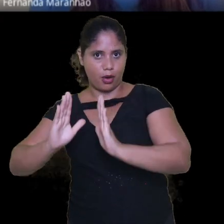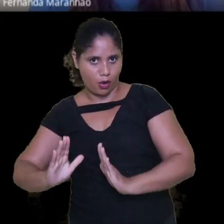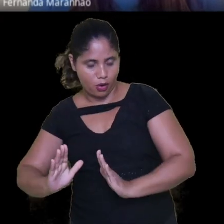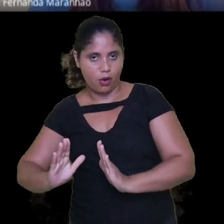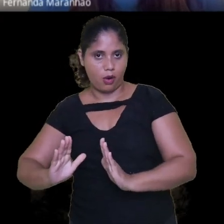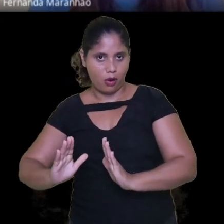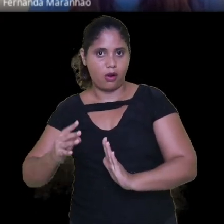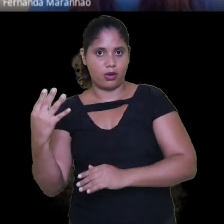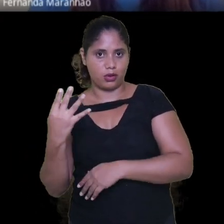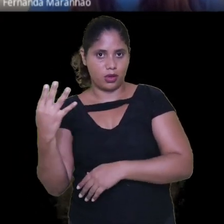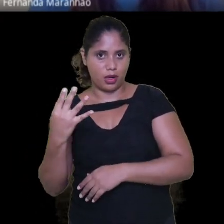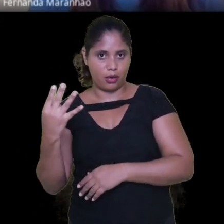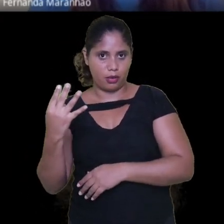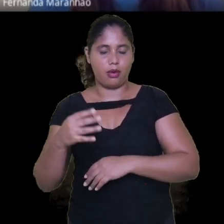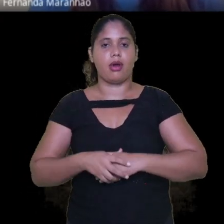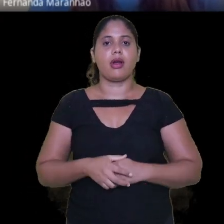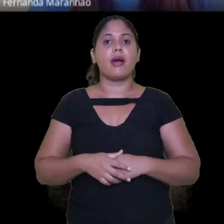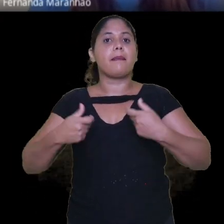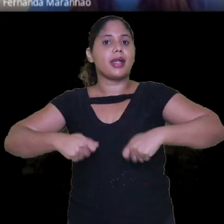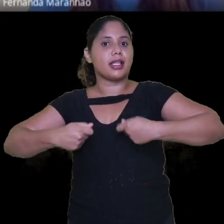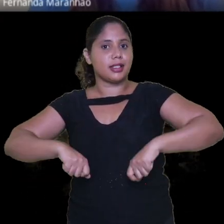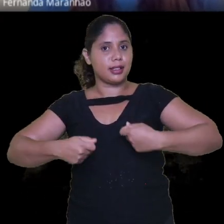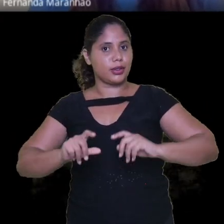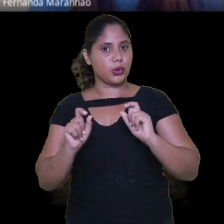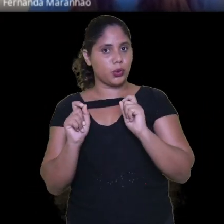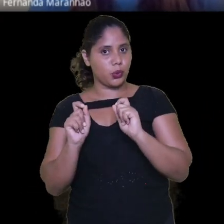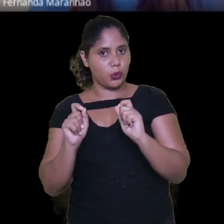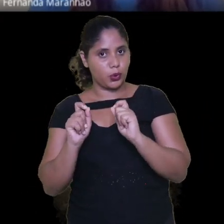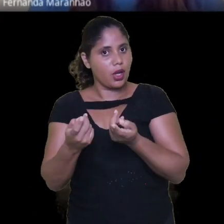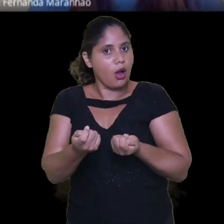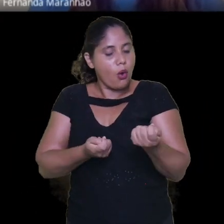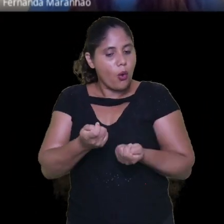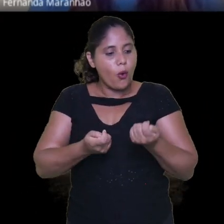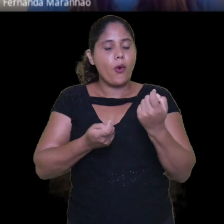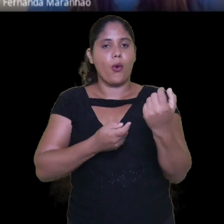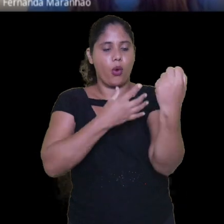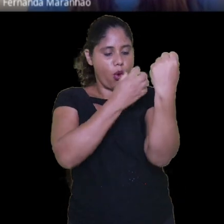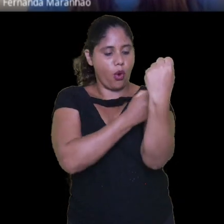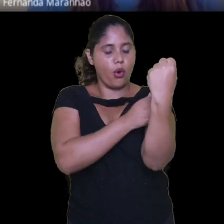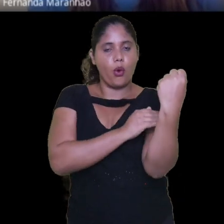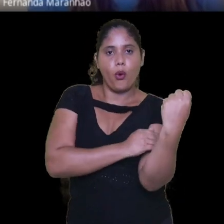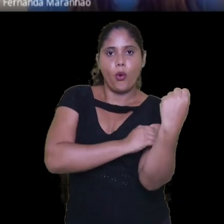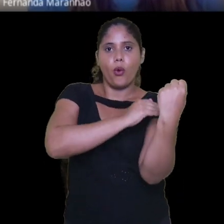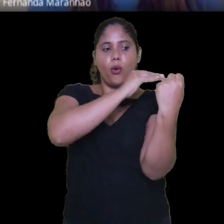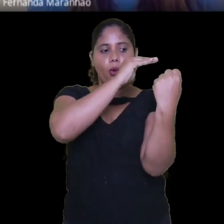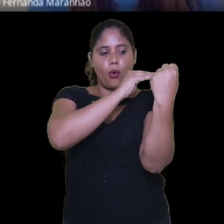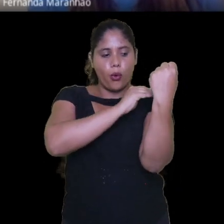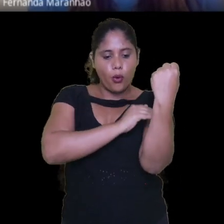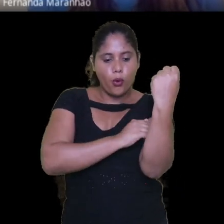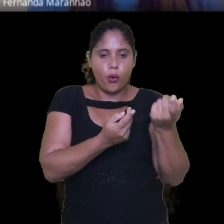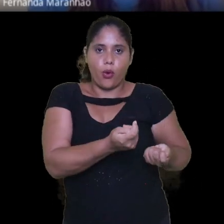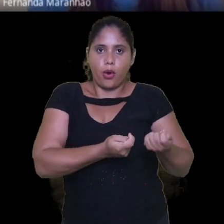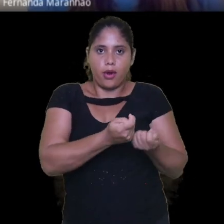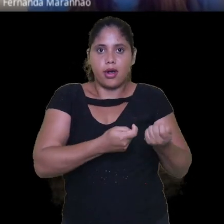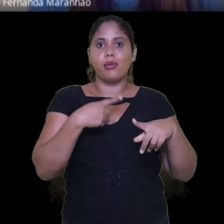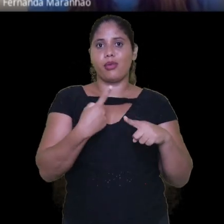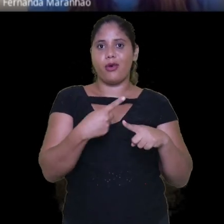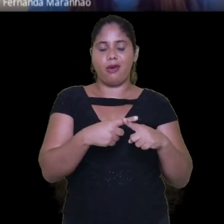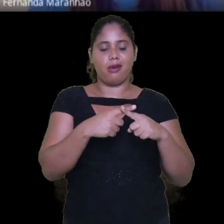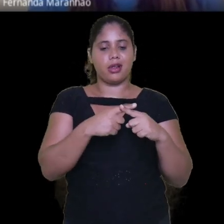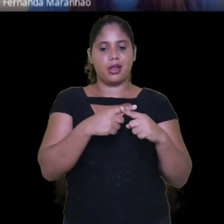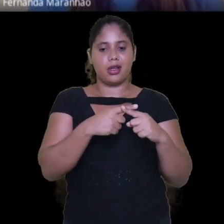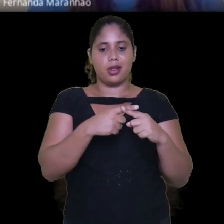em que, do ponto de vista do controle pressórico, também o foco inicial é o controle dos picos de hipertensão. Essa paciente também